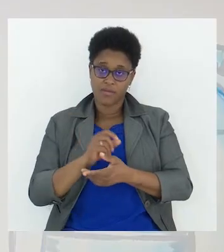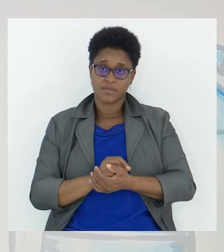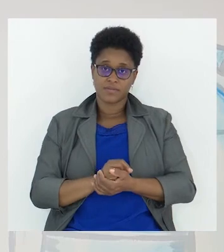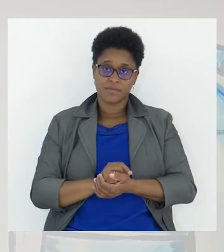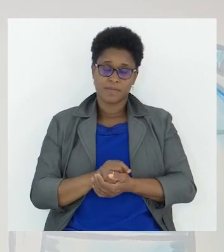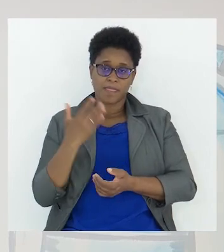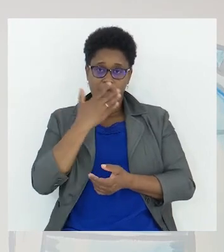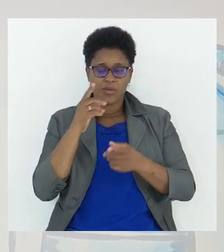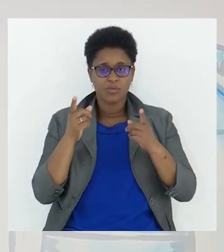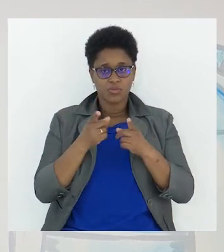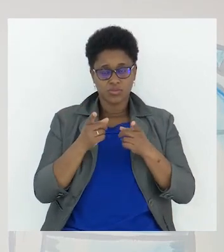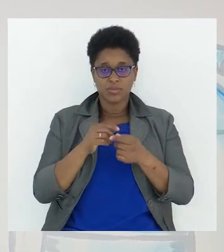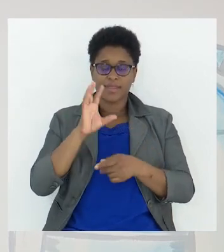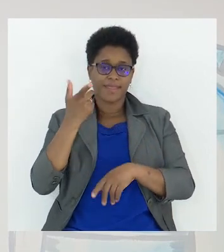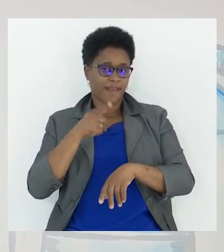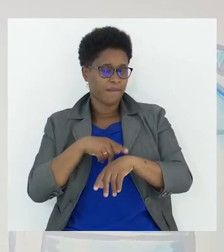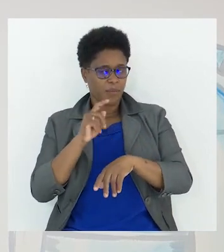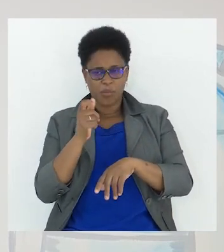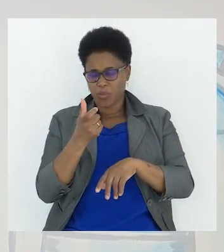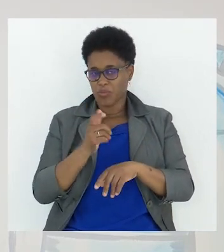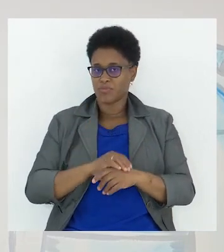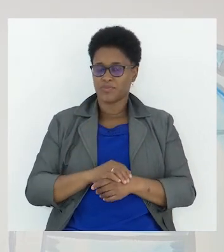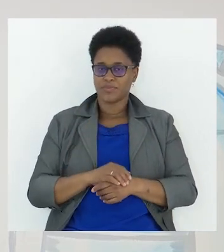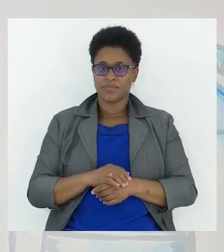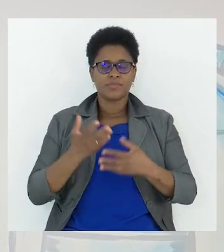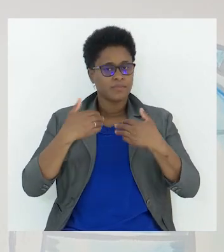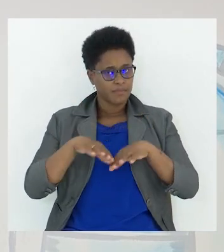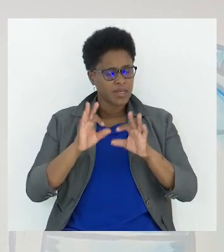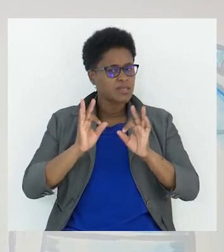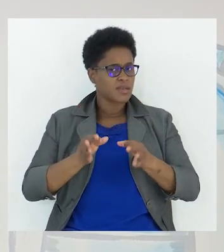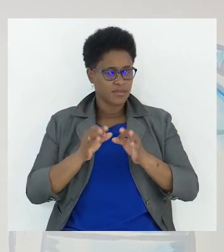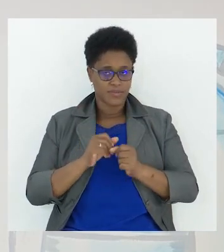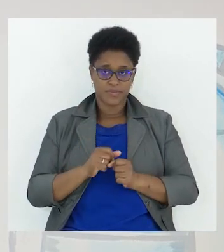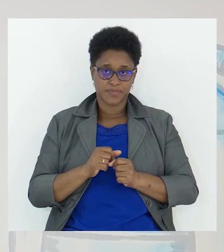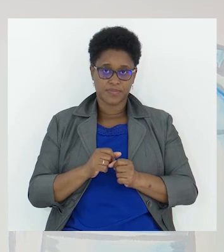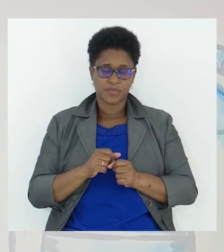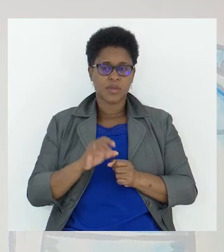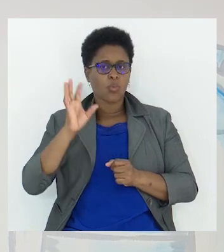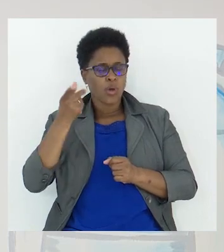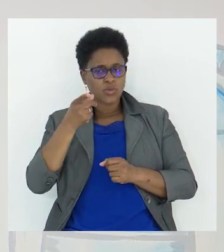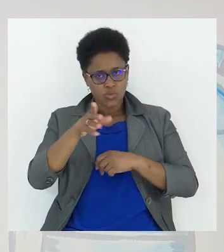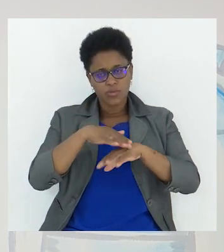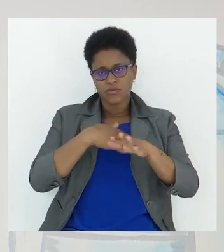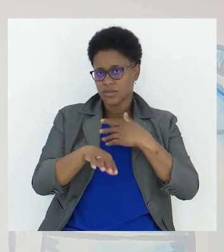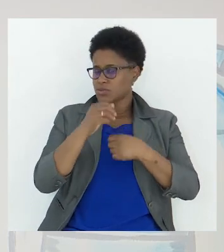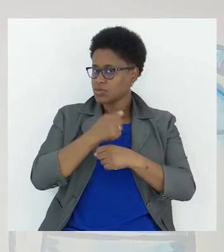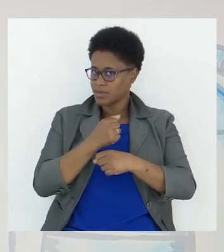A aula é curta, o tempo não é suficiente, mas sempre ao fazer os